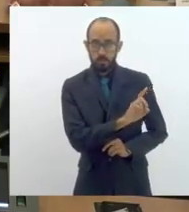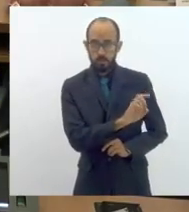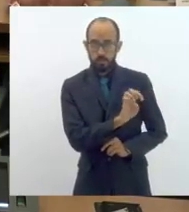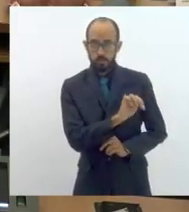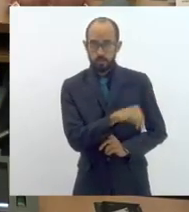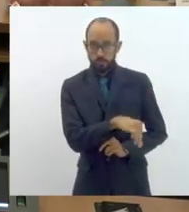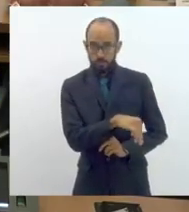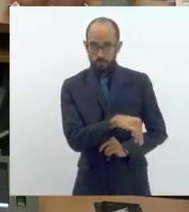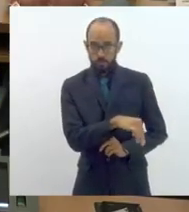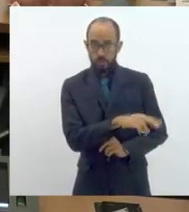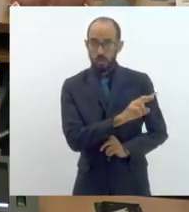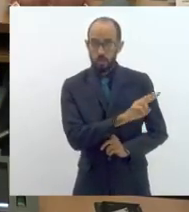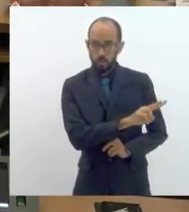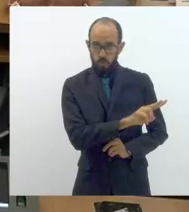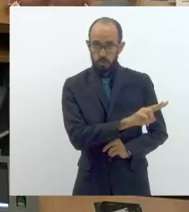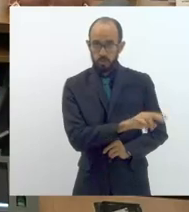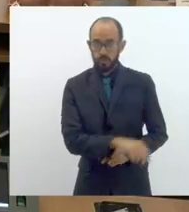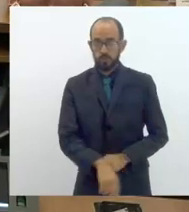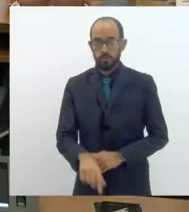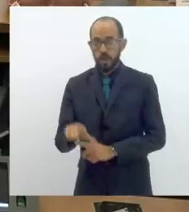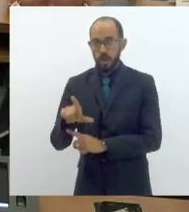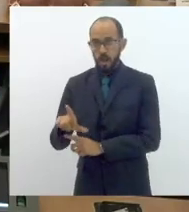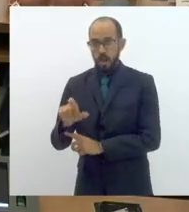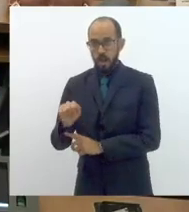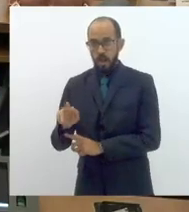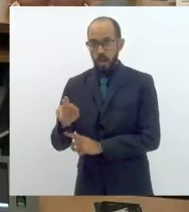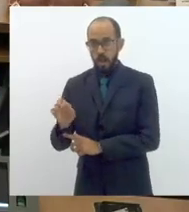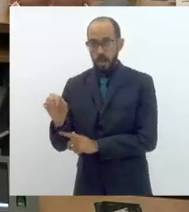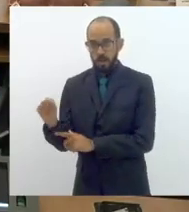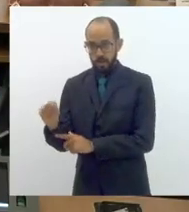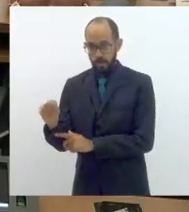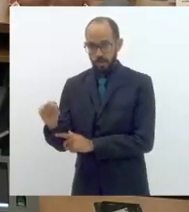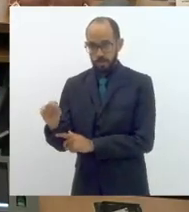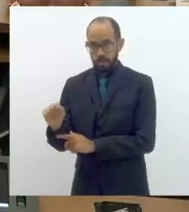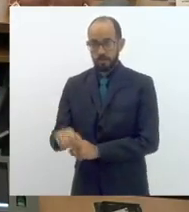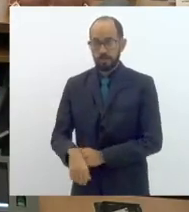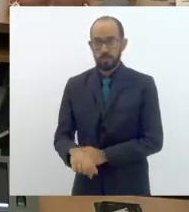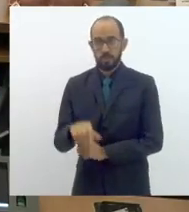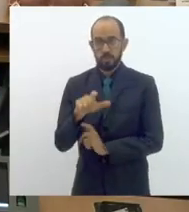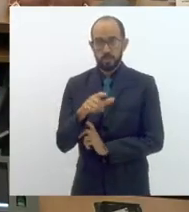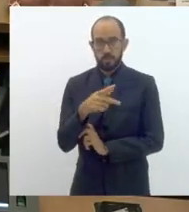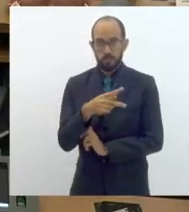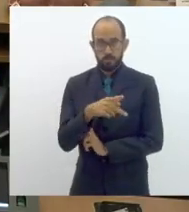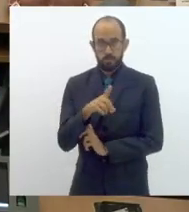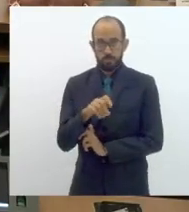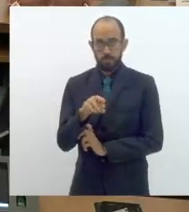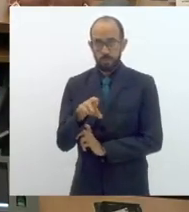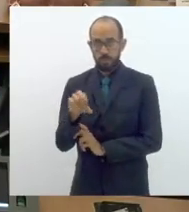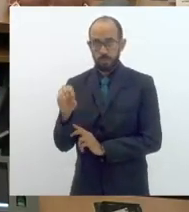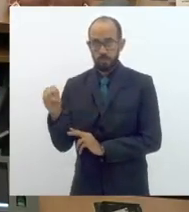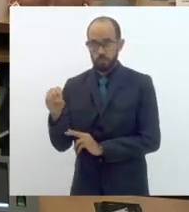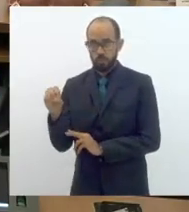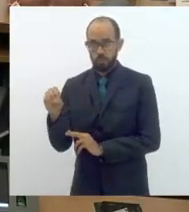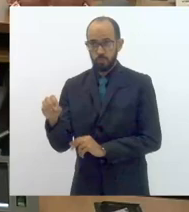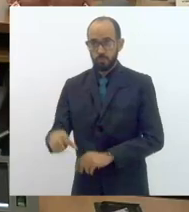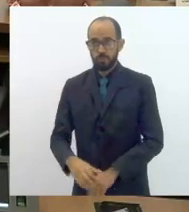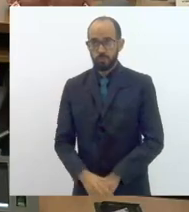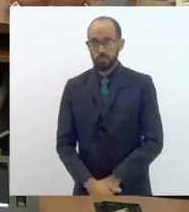Dois parlamentares. Lara Rafaele Soares Tinoco e Pedro Henrique Lima da